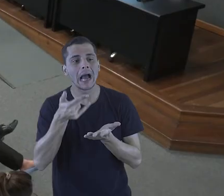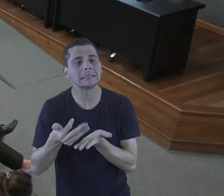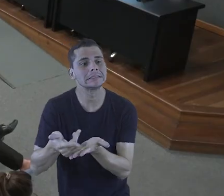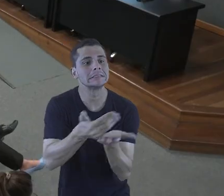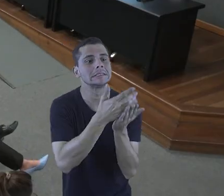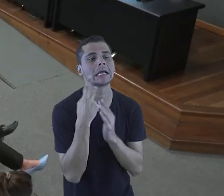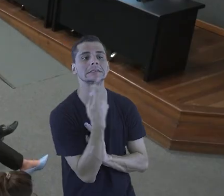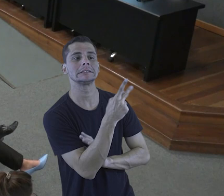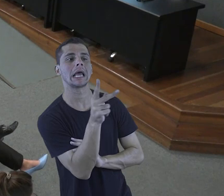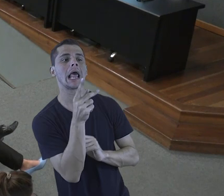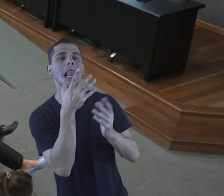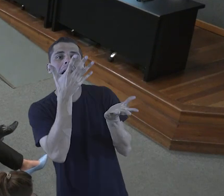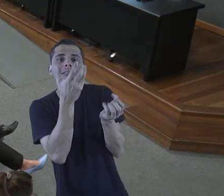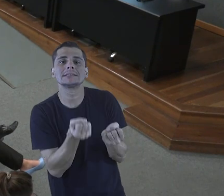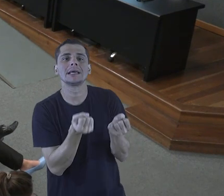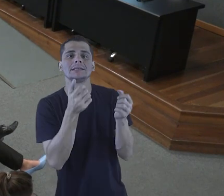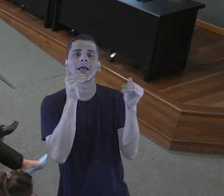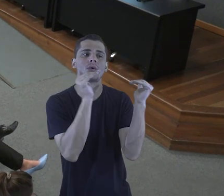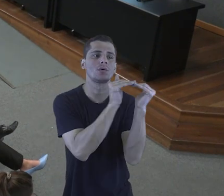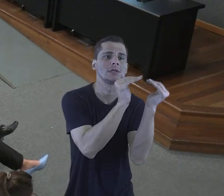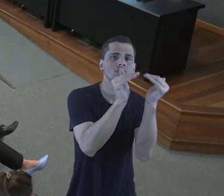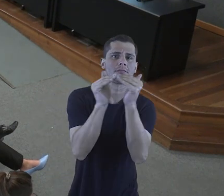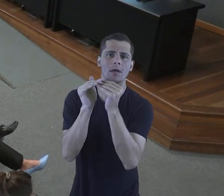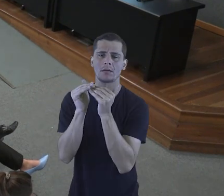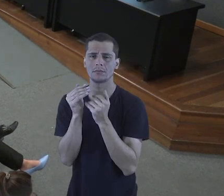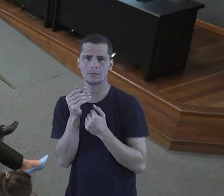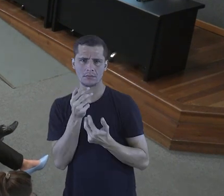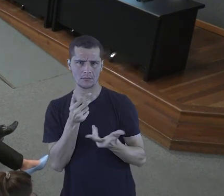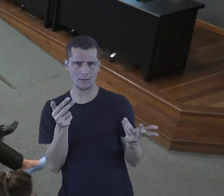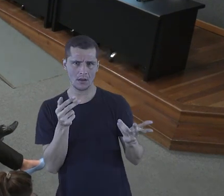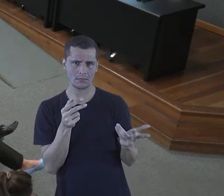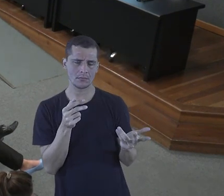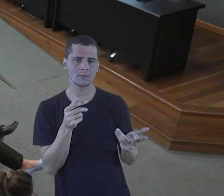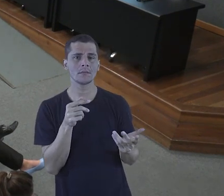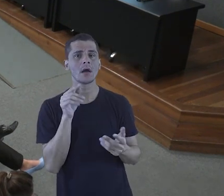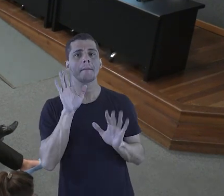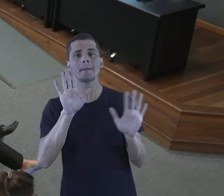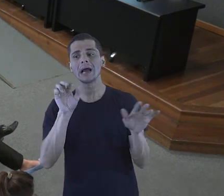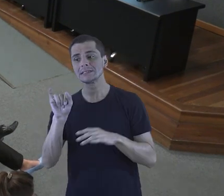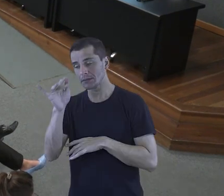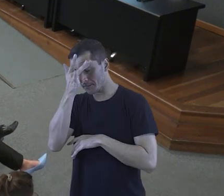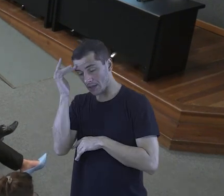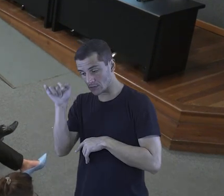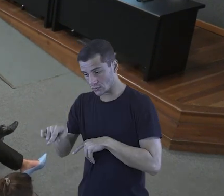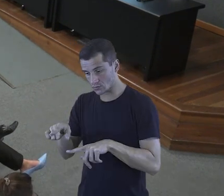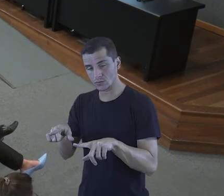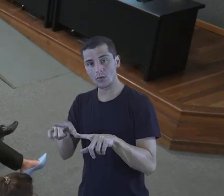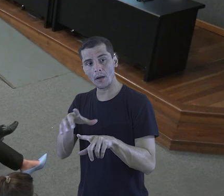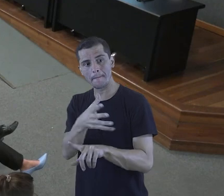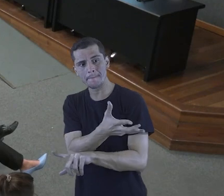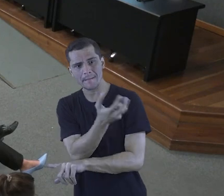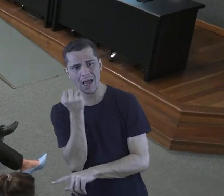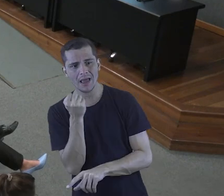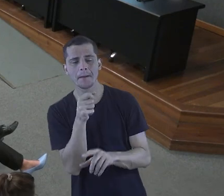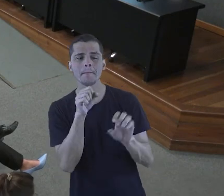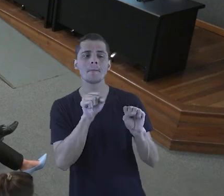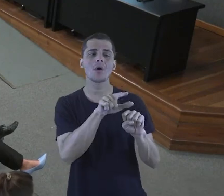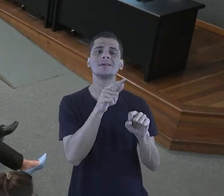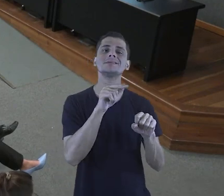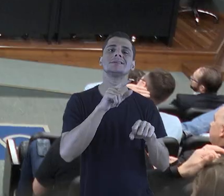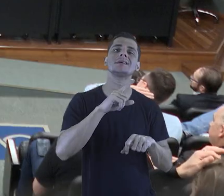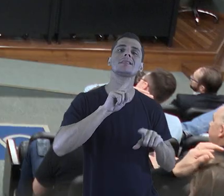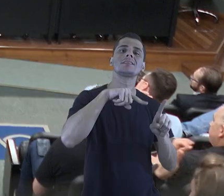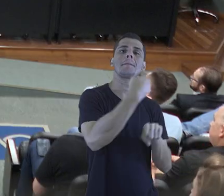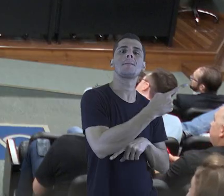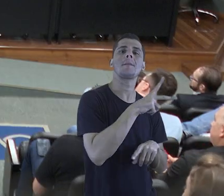coleta o consentimento, ele pode ser retirado pelo particular. Então, imagina, você está tratando e daqui a pouco o particular diz e vem, não quero mais.